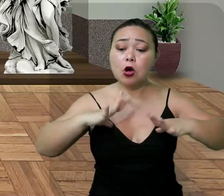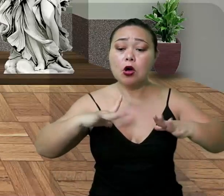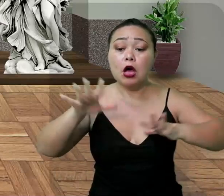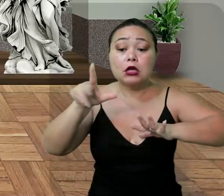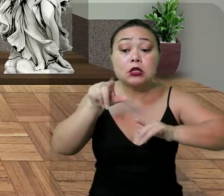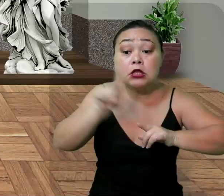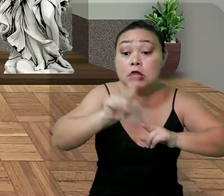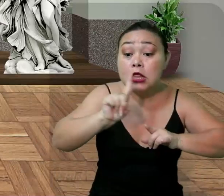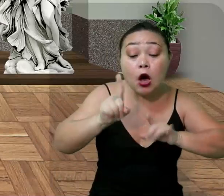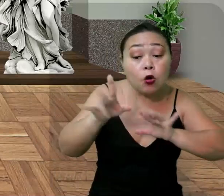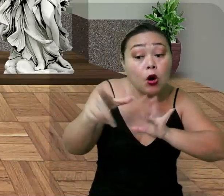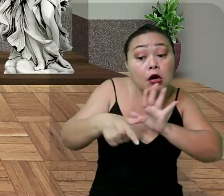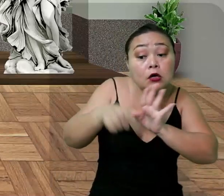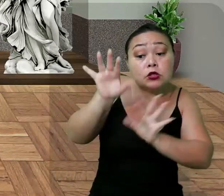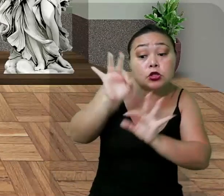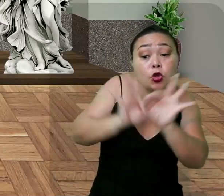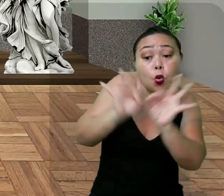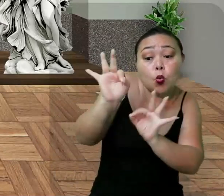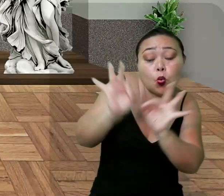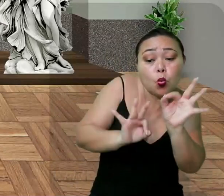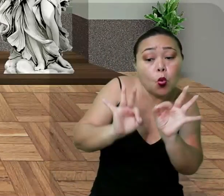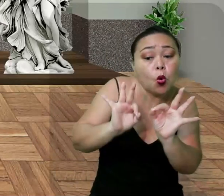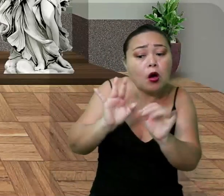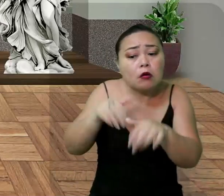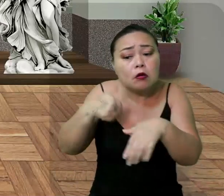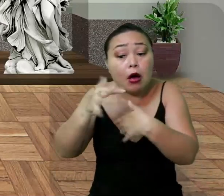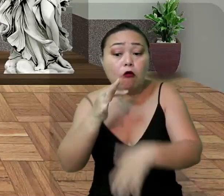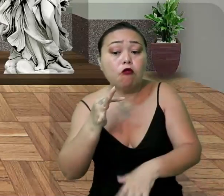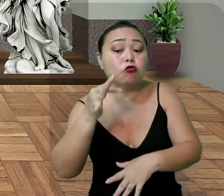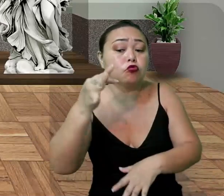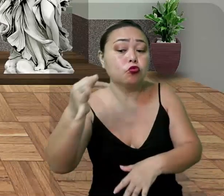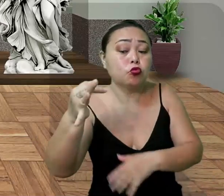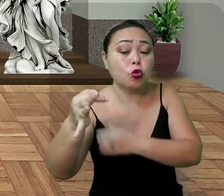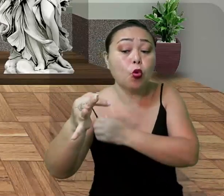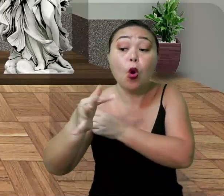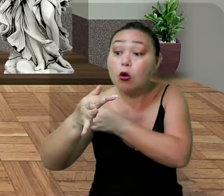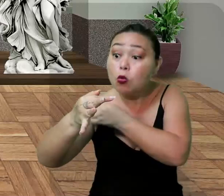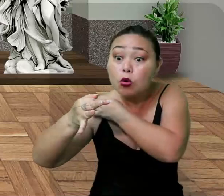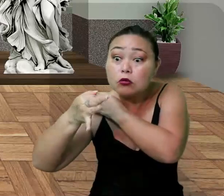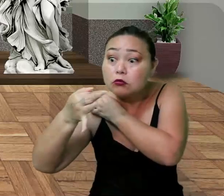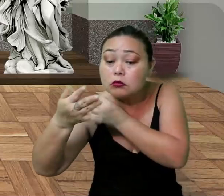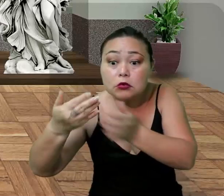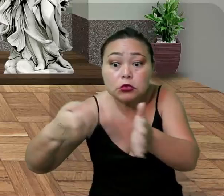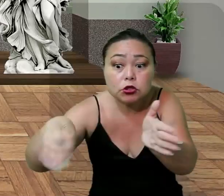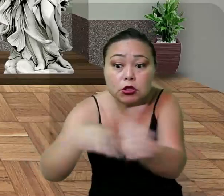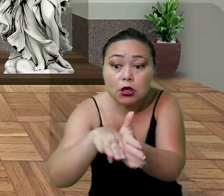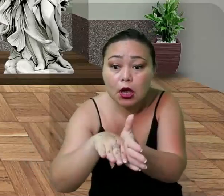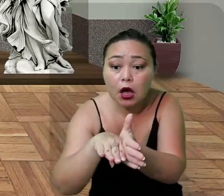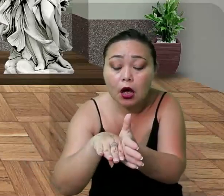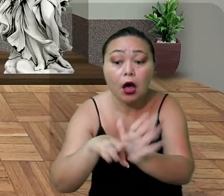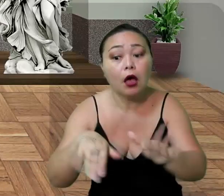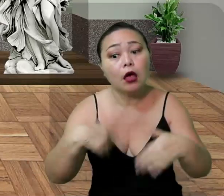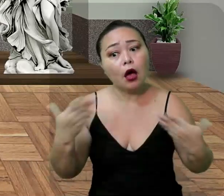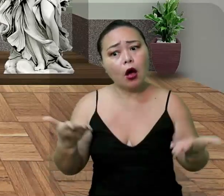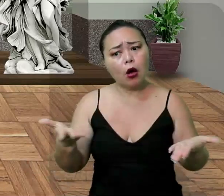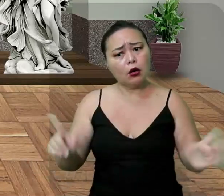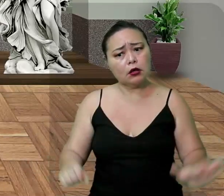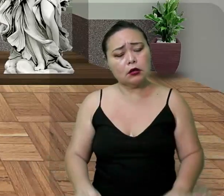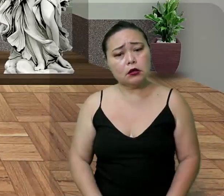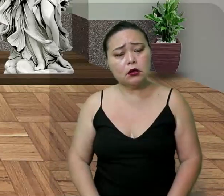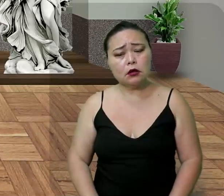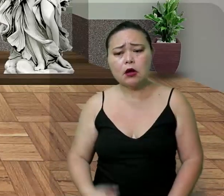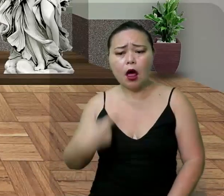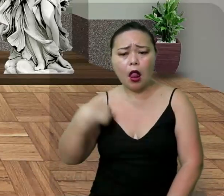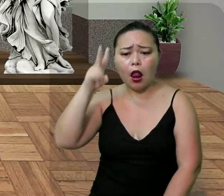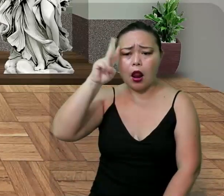se organizaram, não se preparou para o futuro, e quando o futuro chega no presente, e agora?